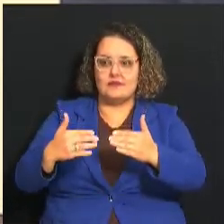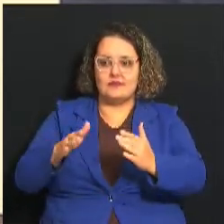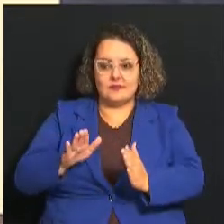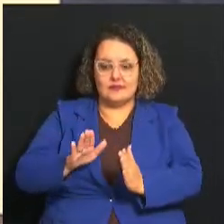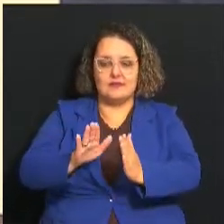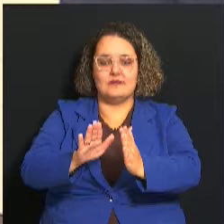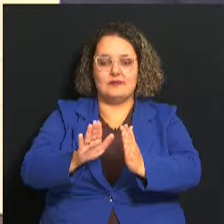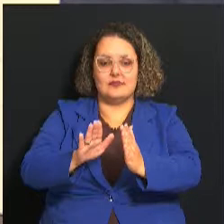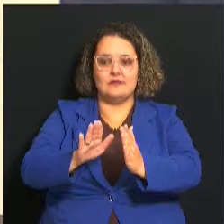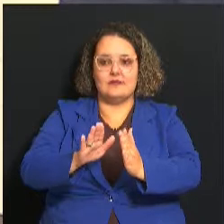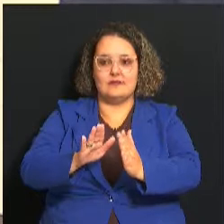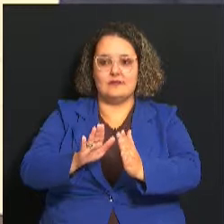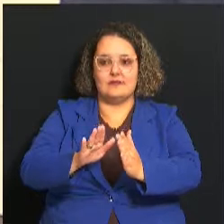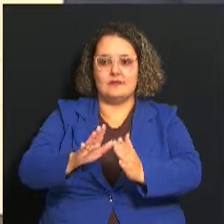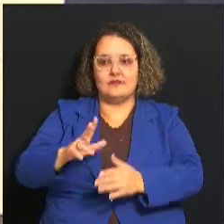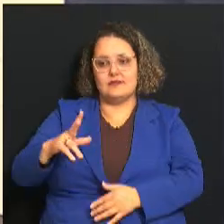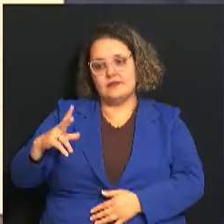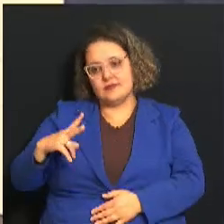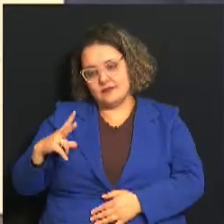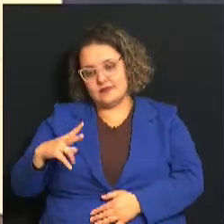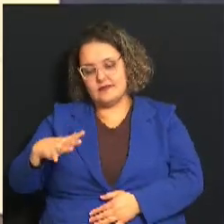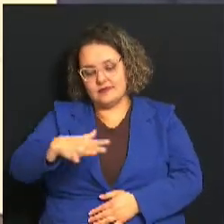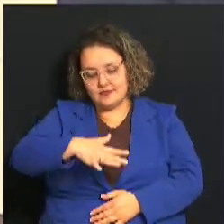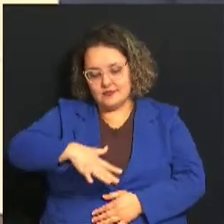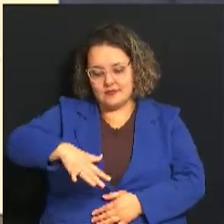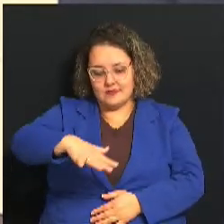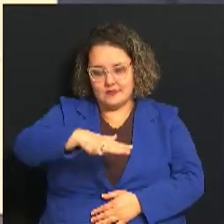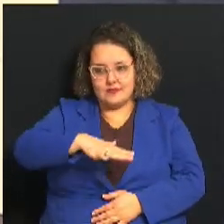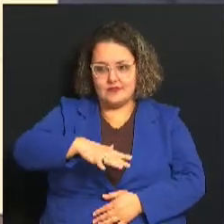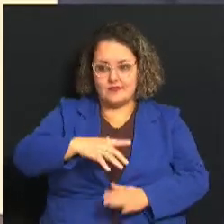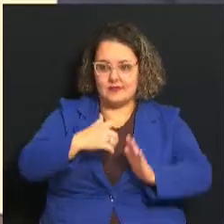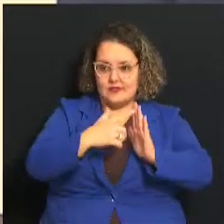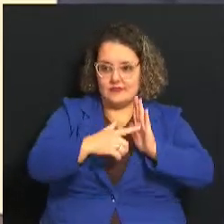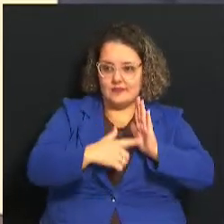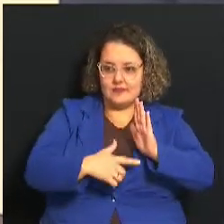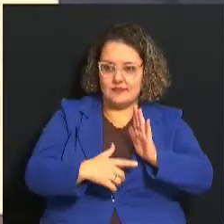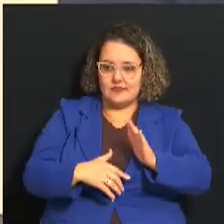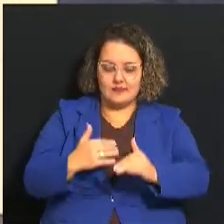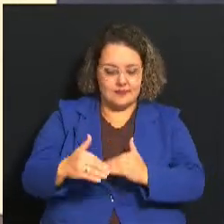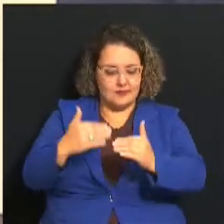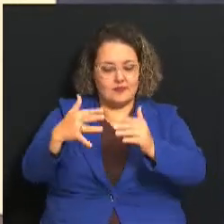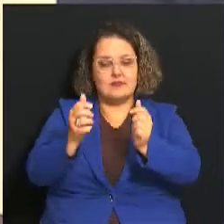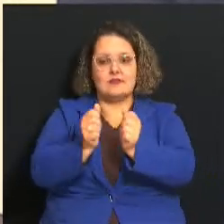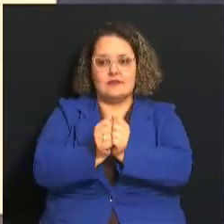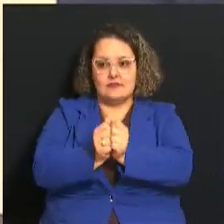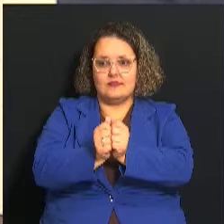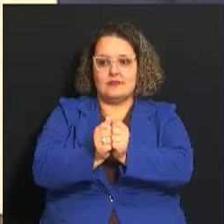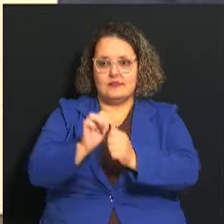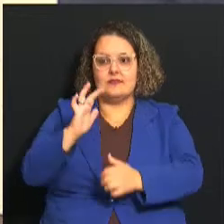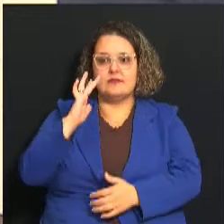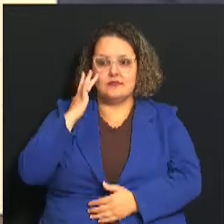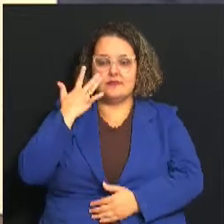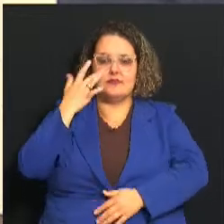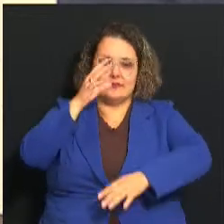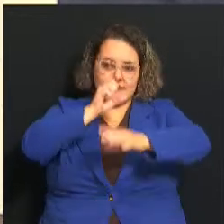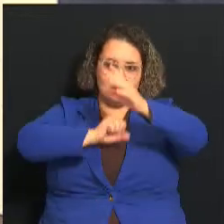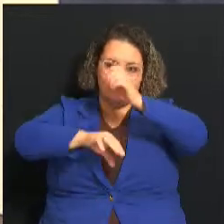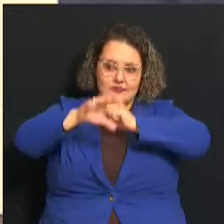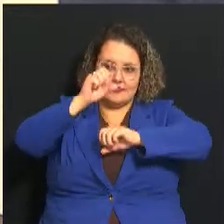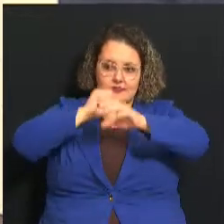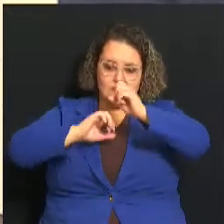e particularmente da Frente Ambientalista, nós vamos construir juntos. Eu acho que vai ser um aprendizado